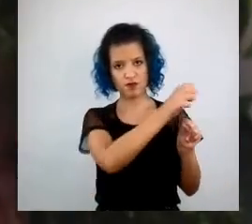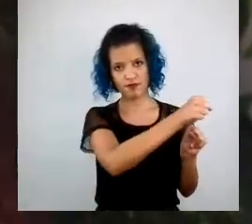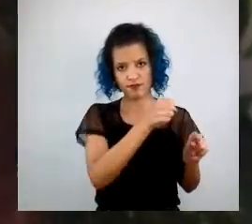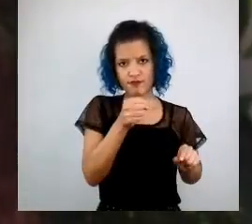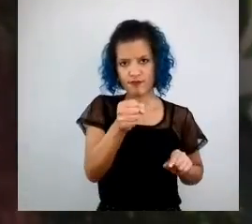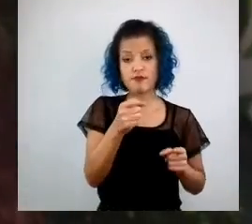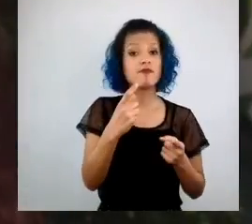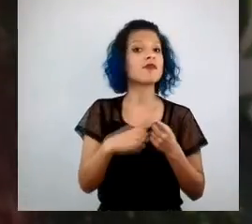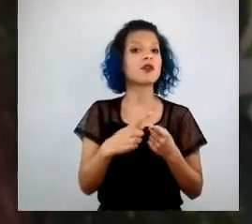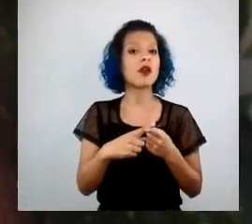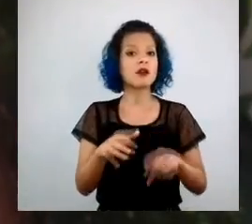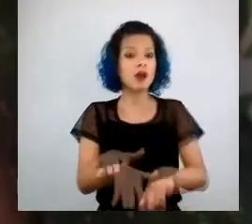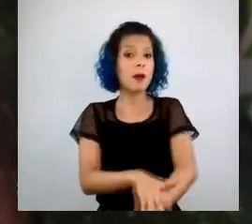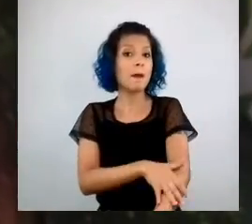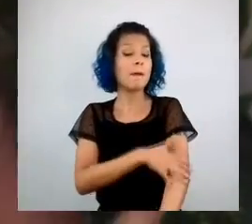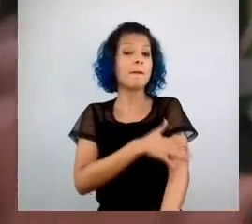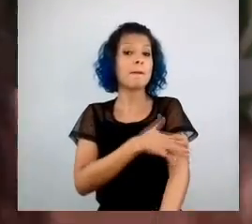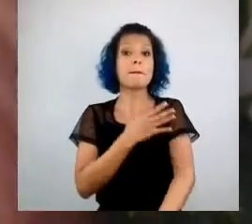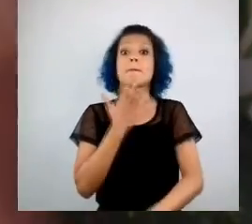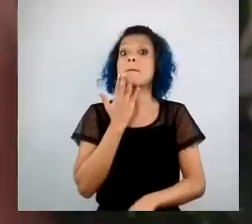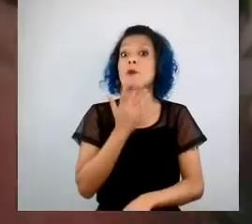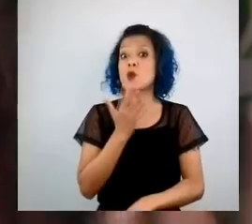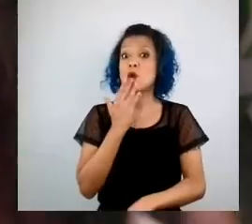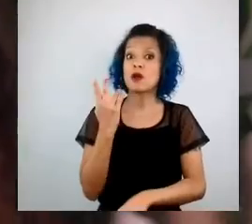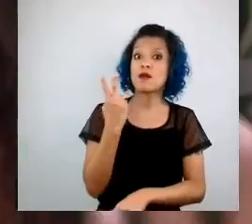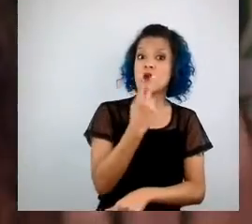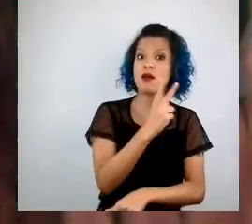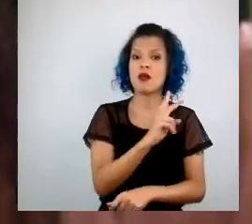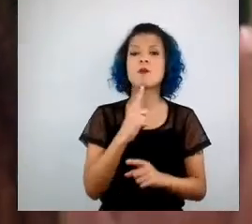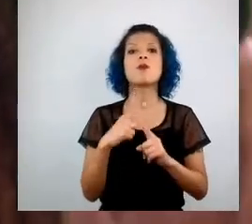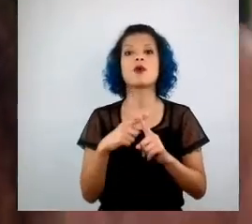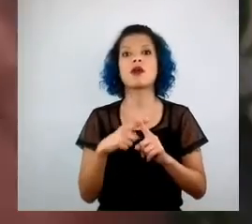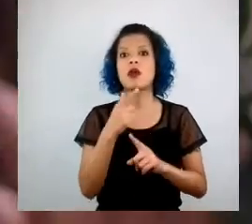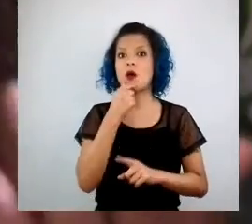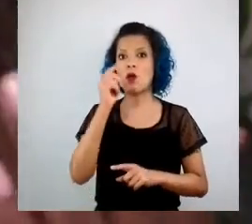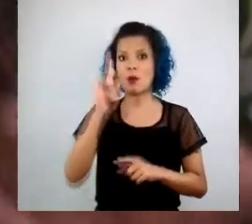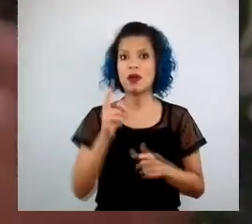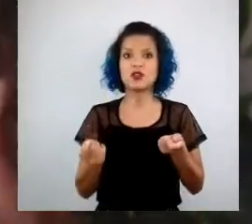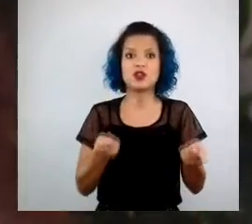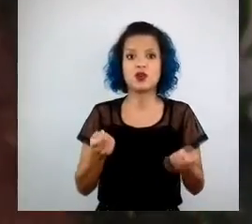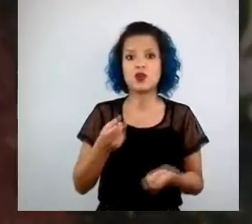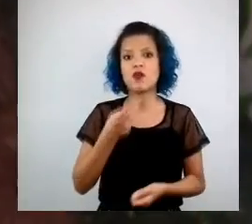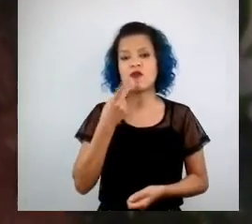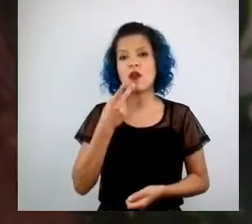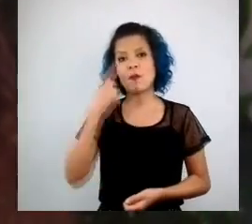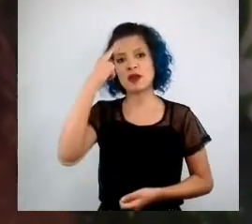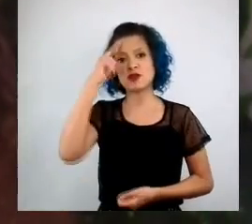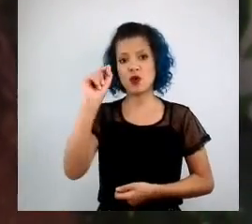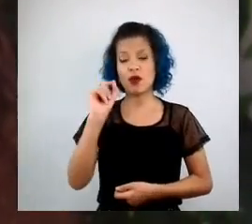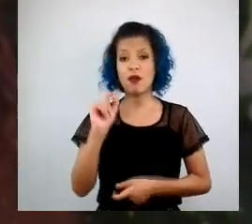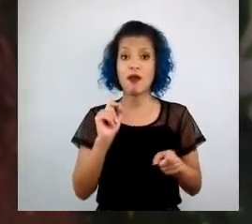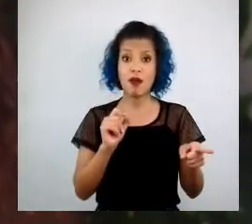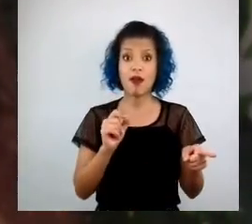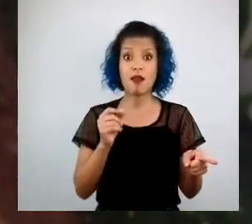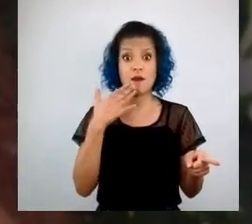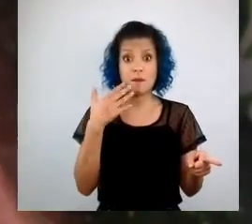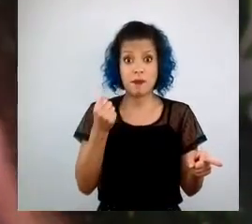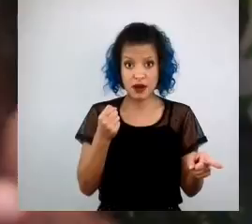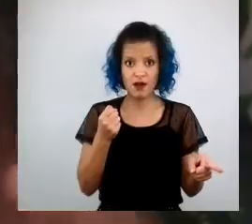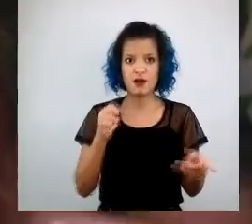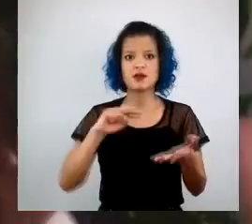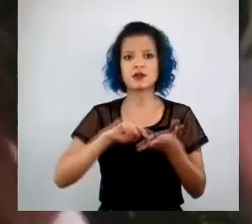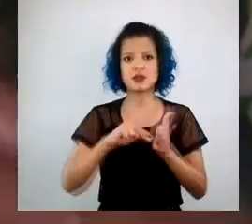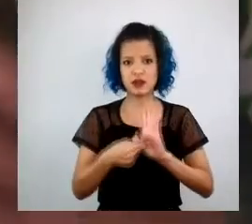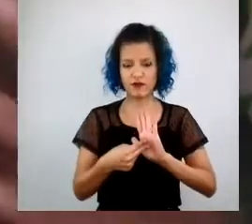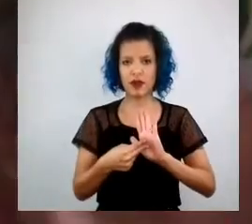da cor da pele dela, porque, segundo o diretor, o fato dela ser branca simbolizava